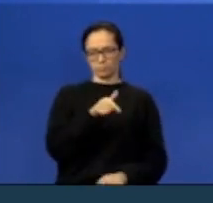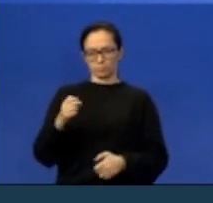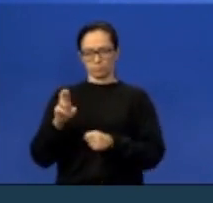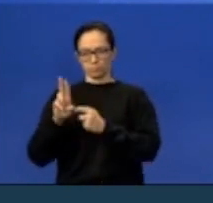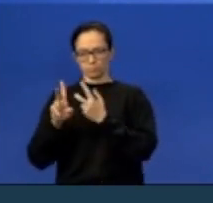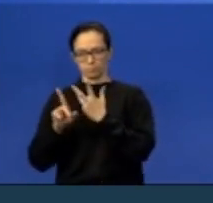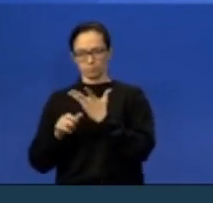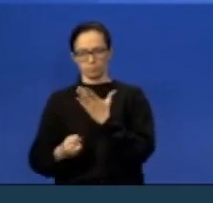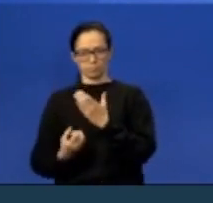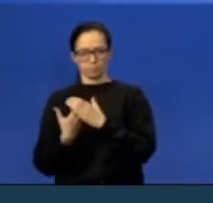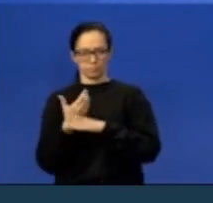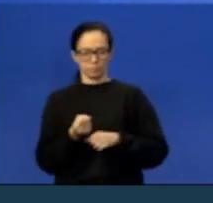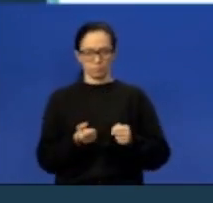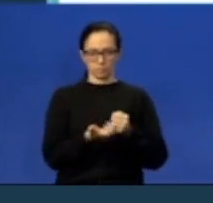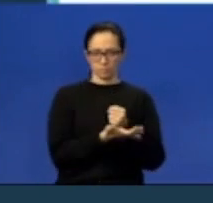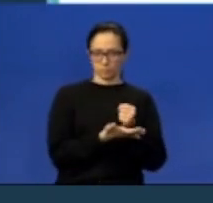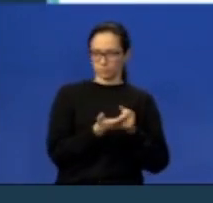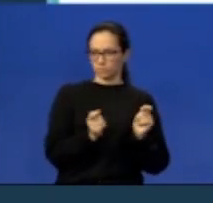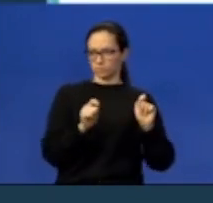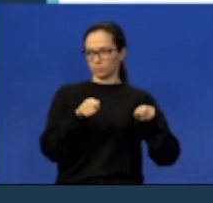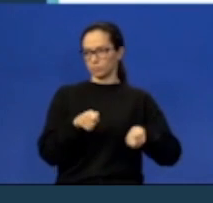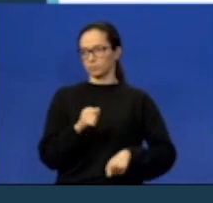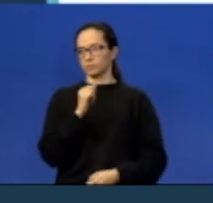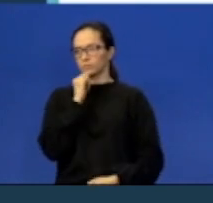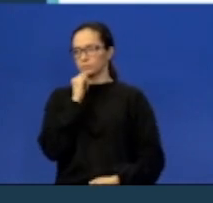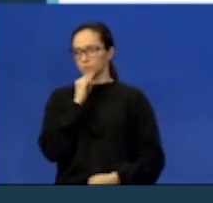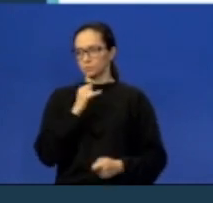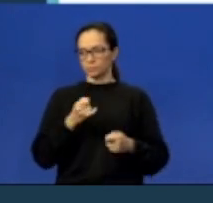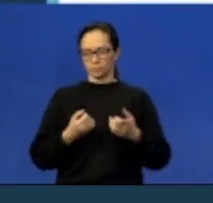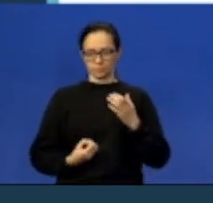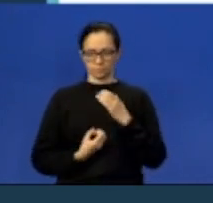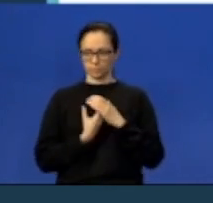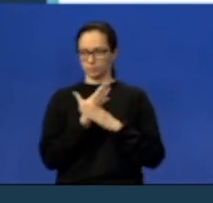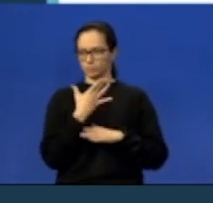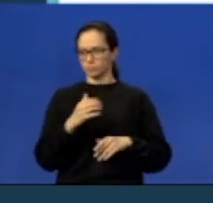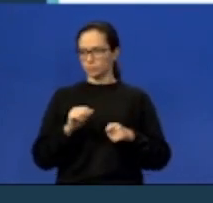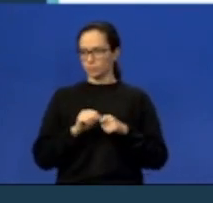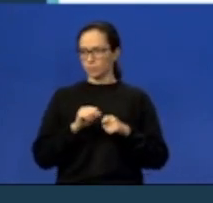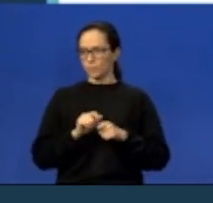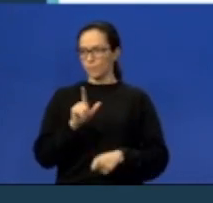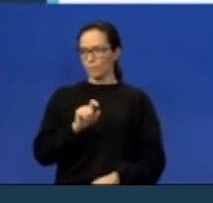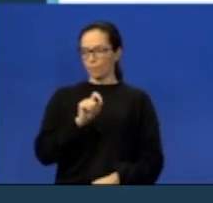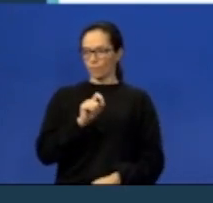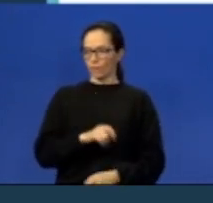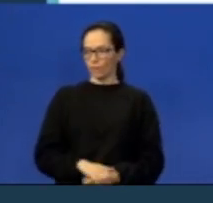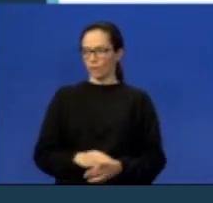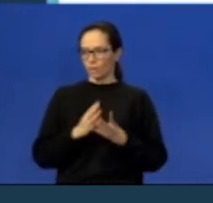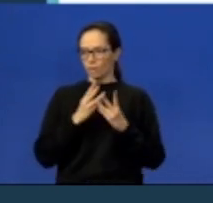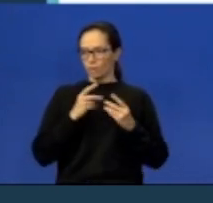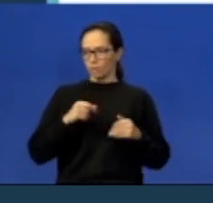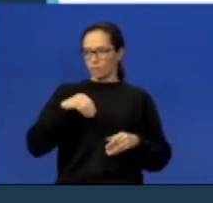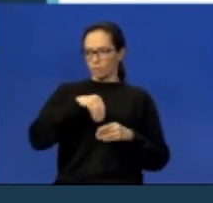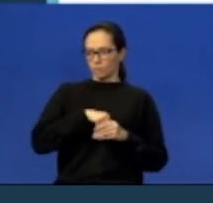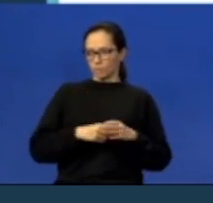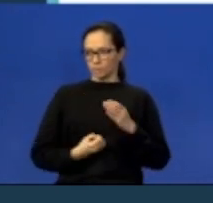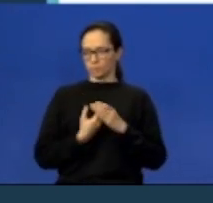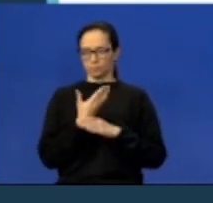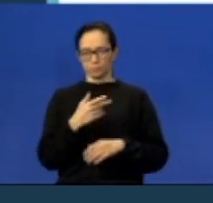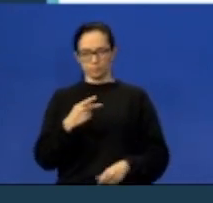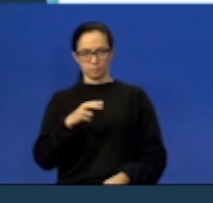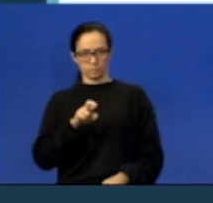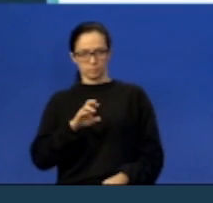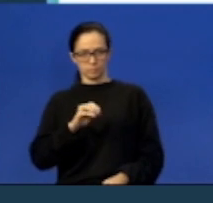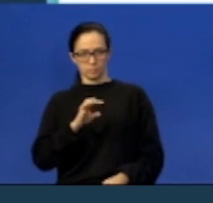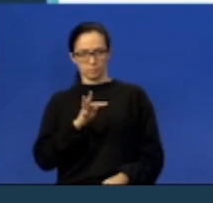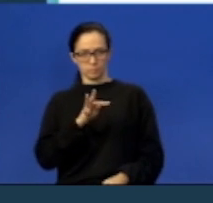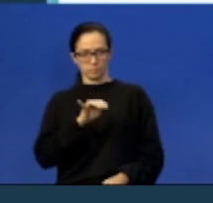são substâncias de base, como por exemplo as proteoglicanas. E o que é uma proteoglicana? São substâncias formadas principalmente por proteínas e